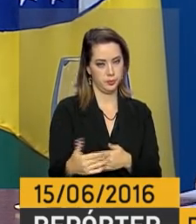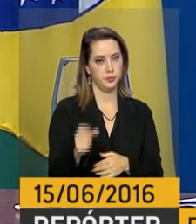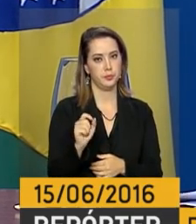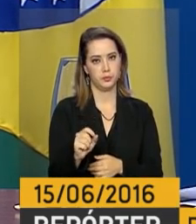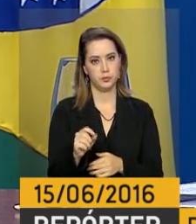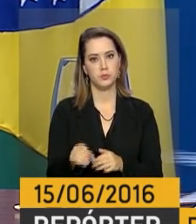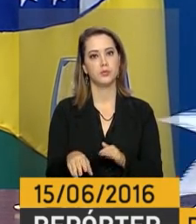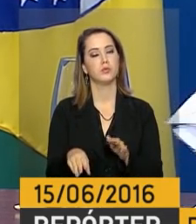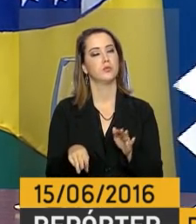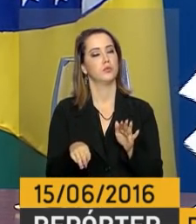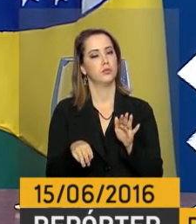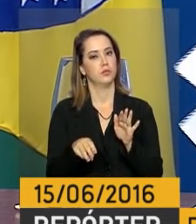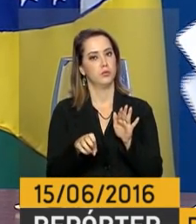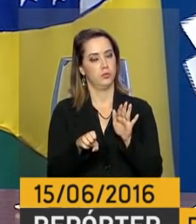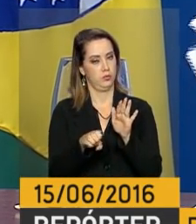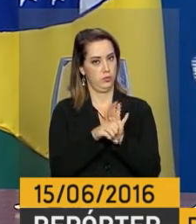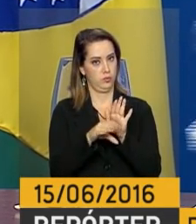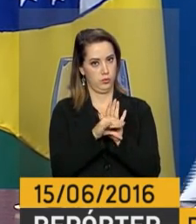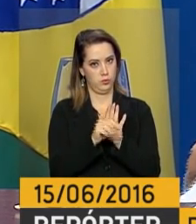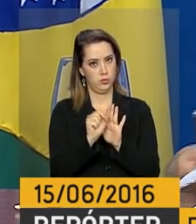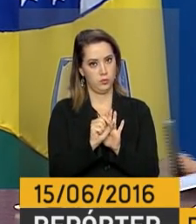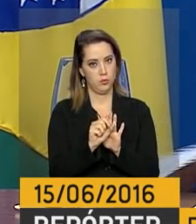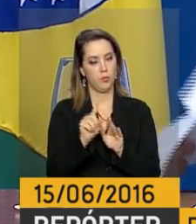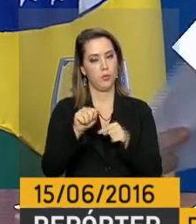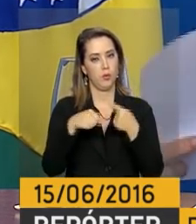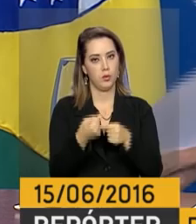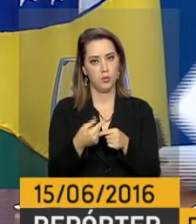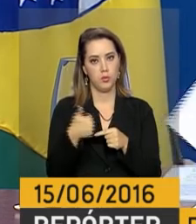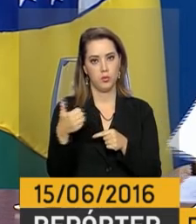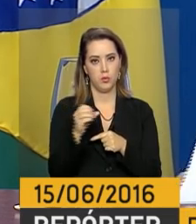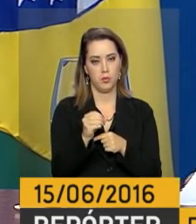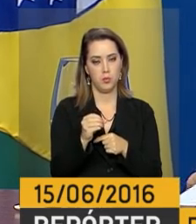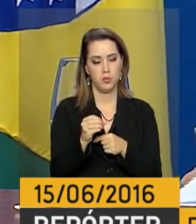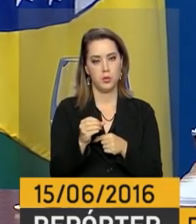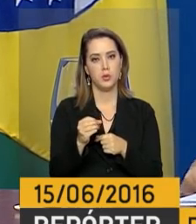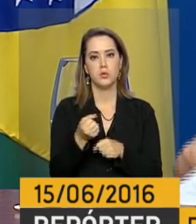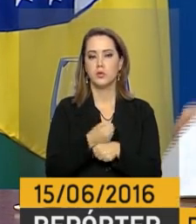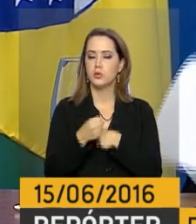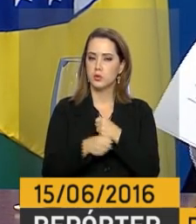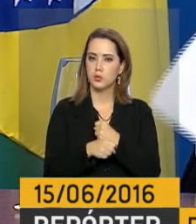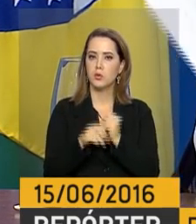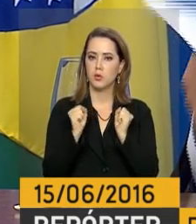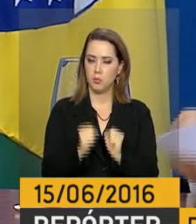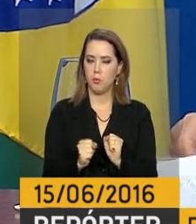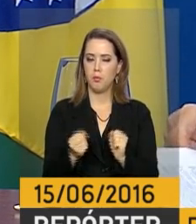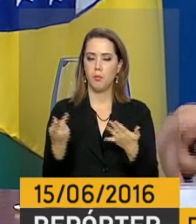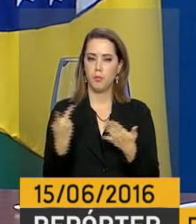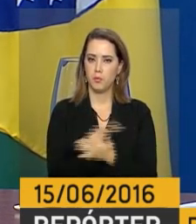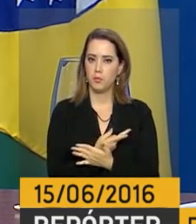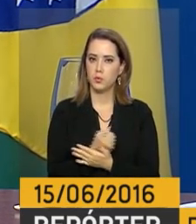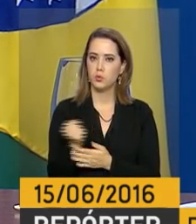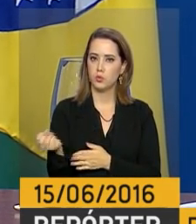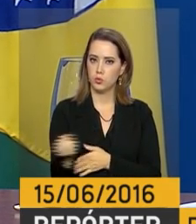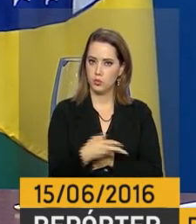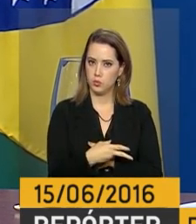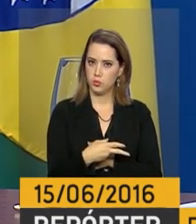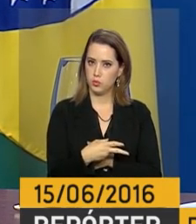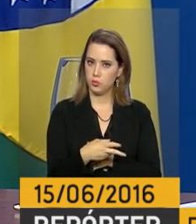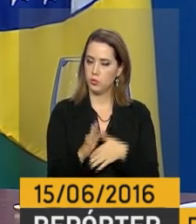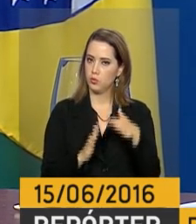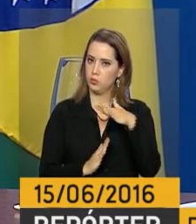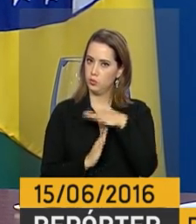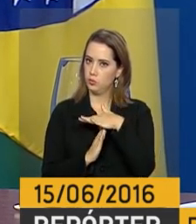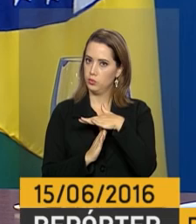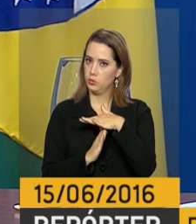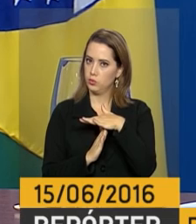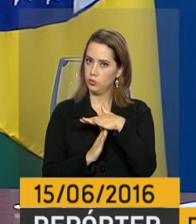constitucional para a instituição. Então, no 10º ano já pode vigorar uma eh um novo índice. O mínimo seria de